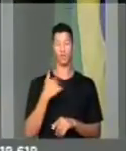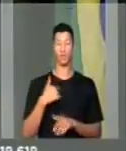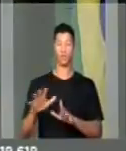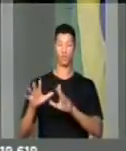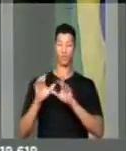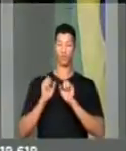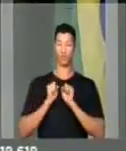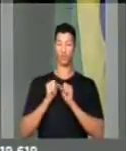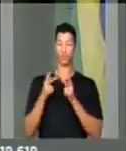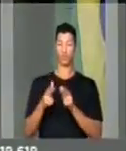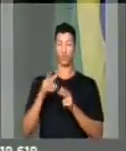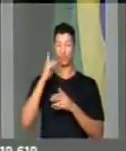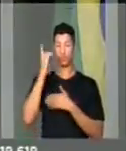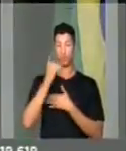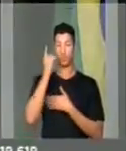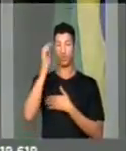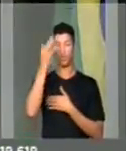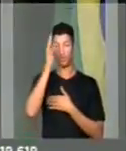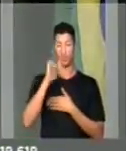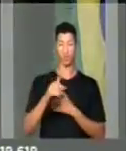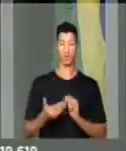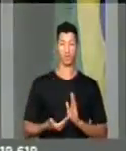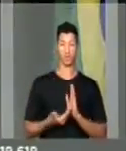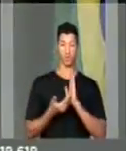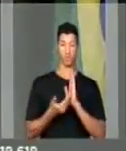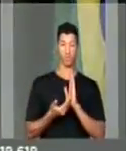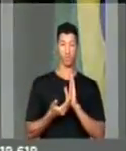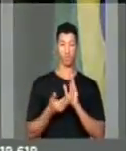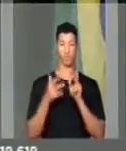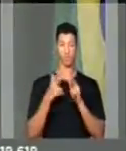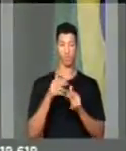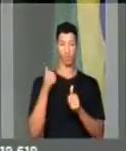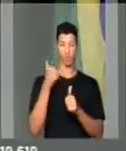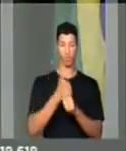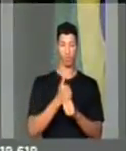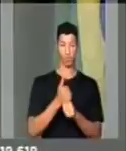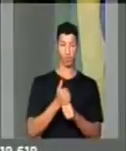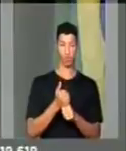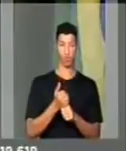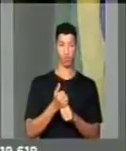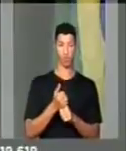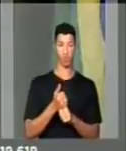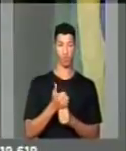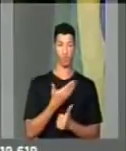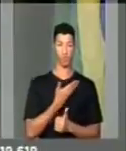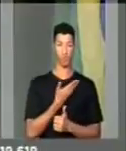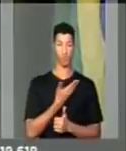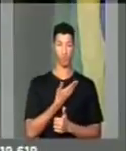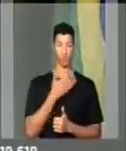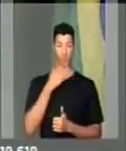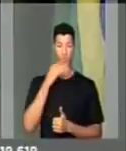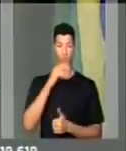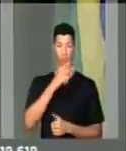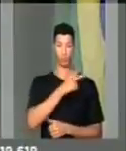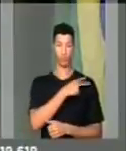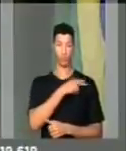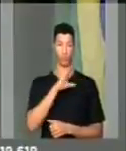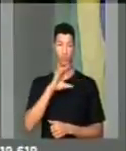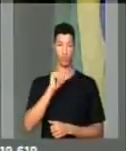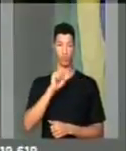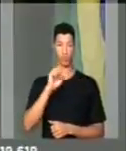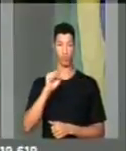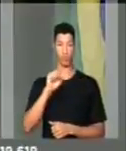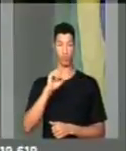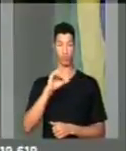assumi como deputado federal aqui nessa casa, como suplente, no lugar do meu amigo, o chefe da Casa Civil,